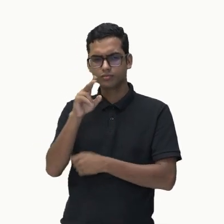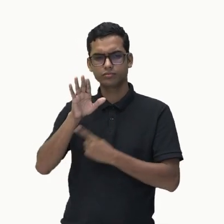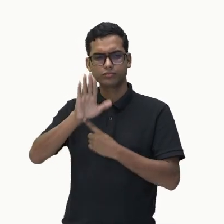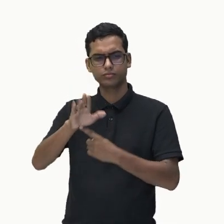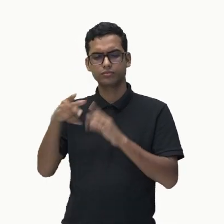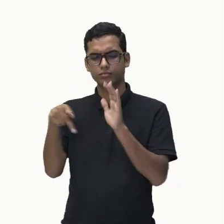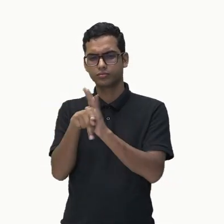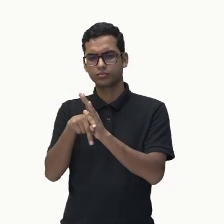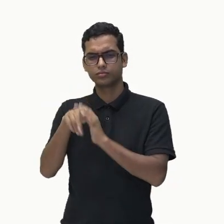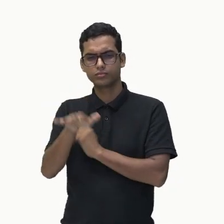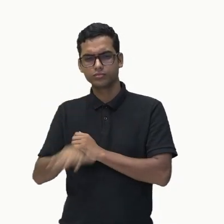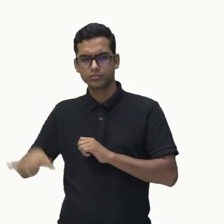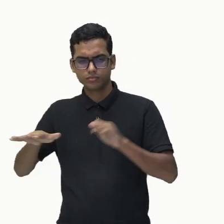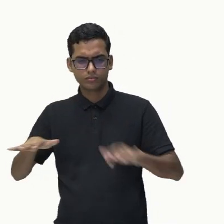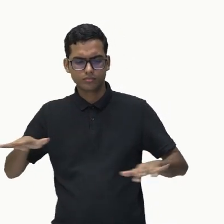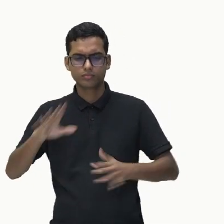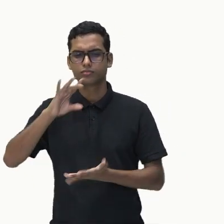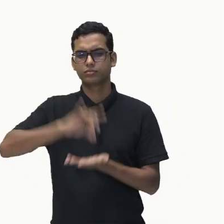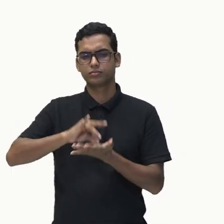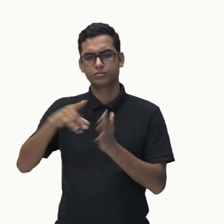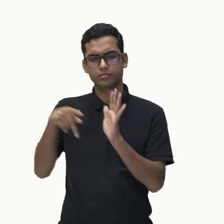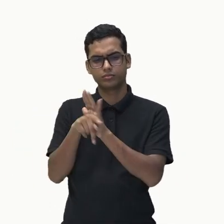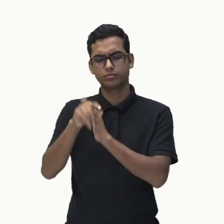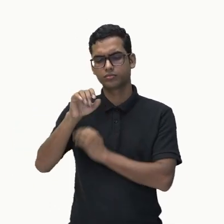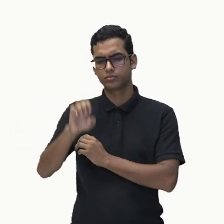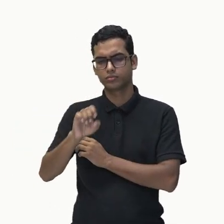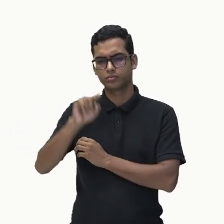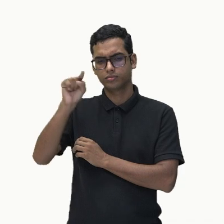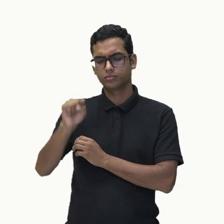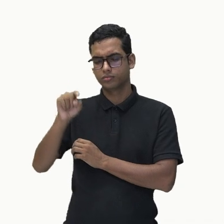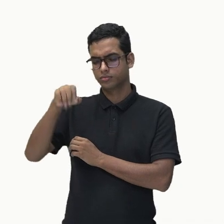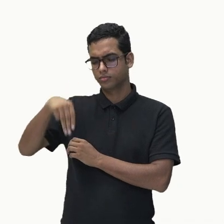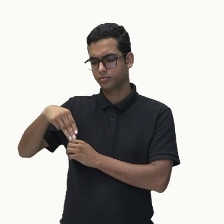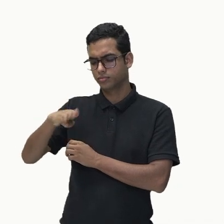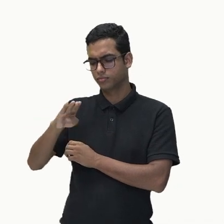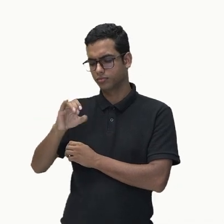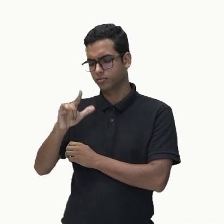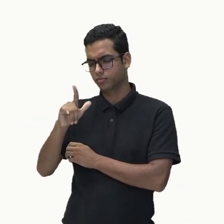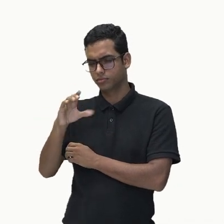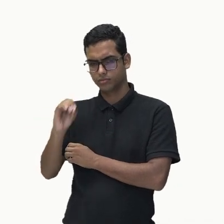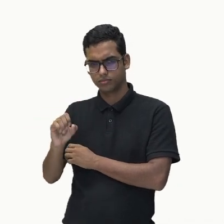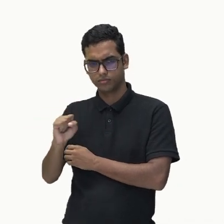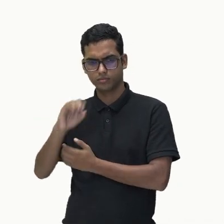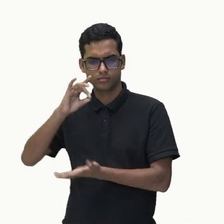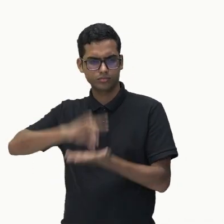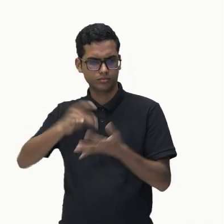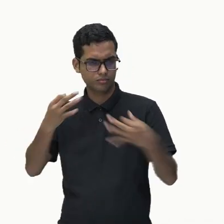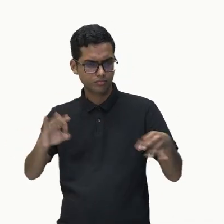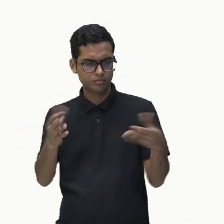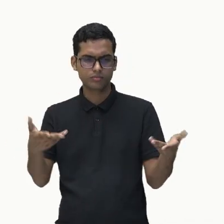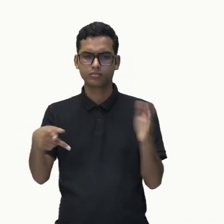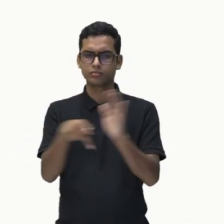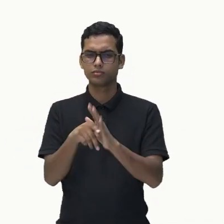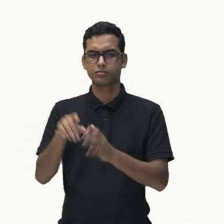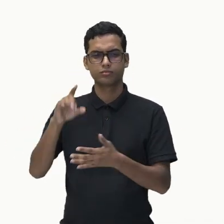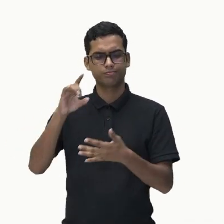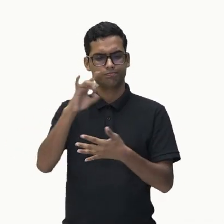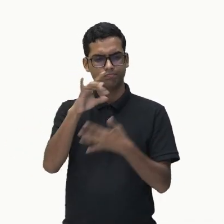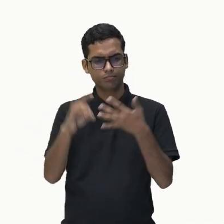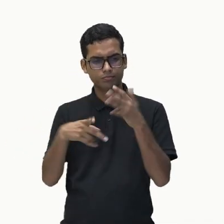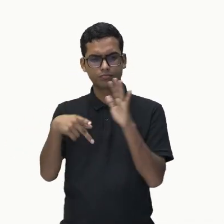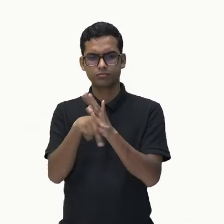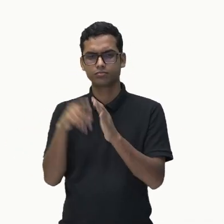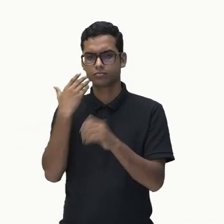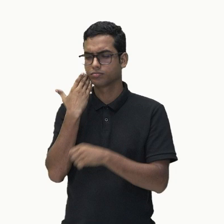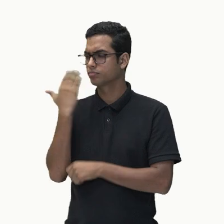às áreas dos êmbolos. E aí, pessoal, em cada operação da